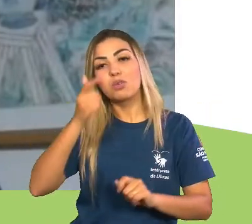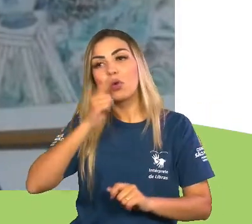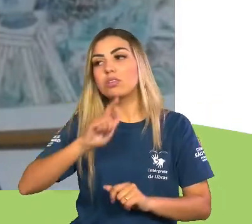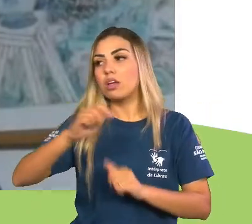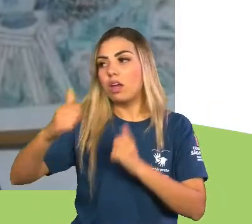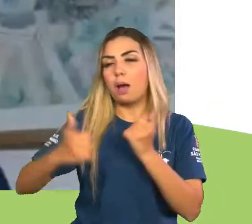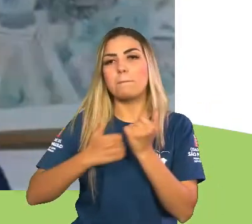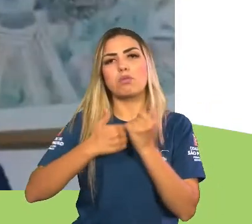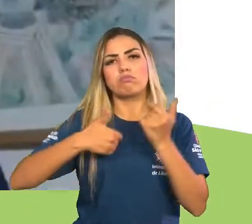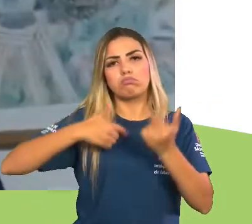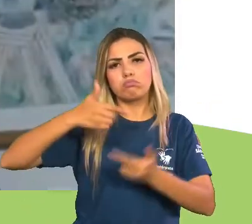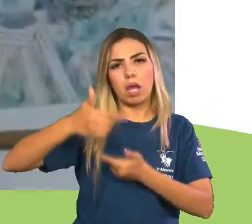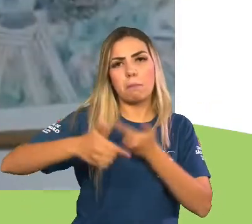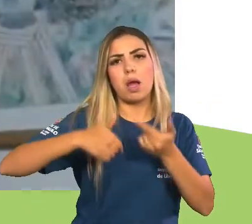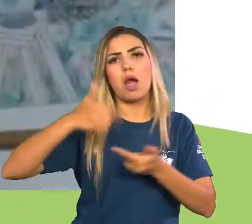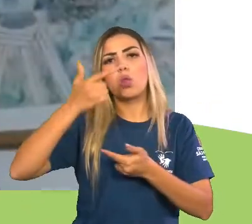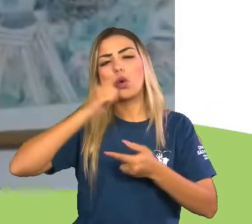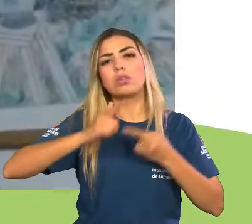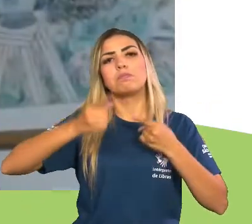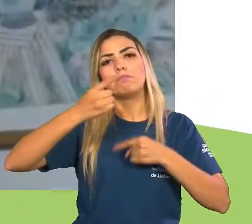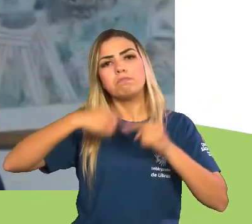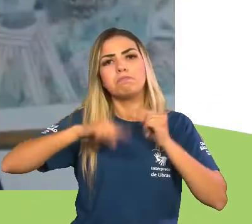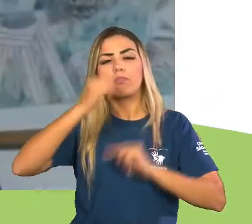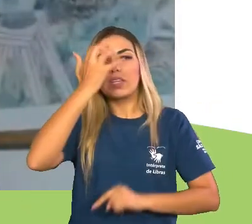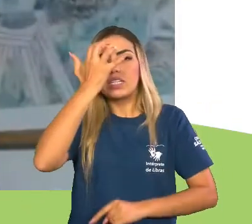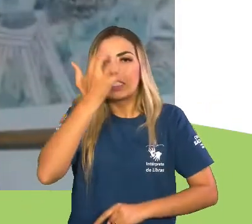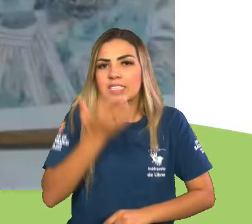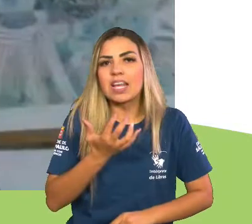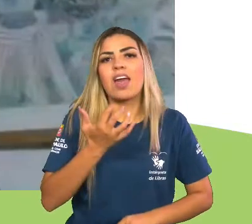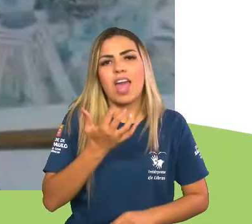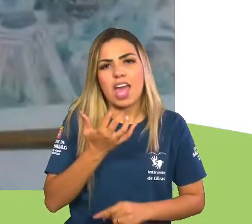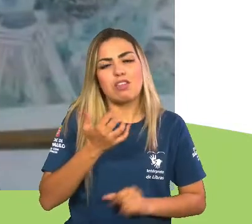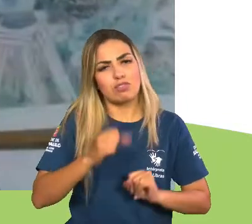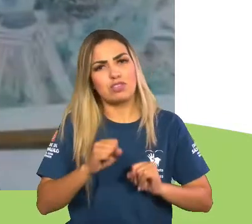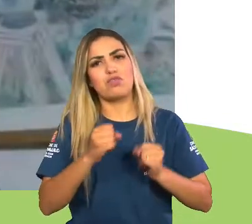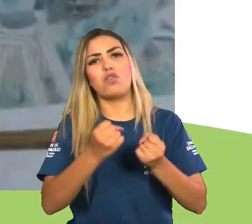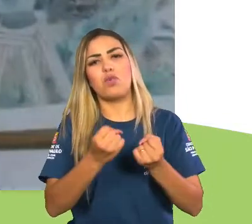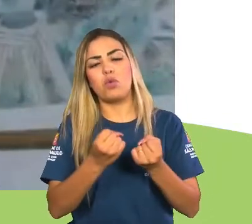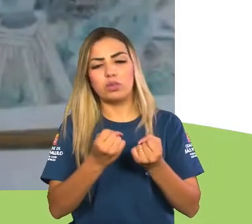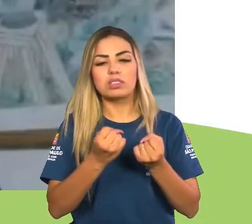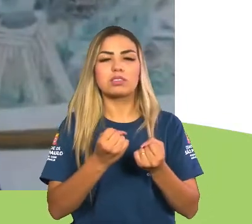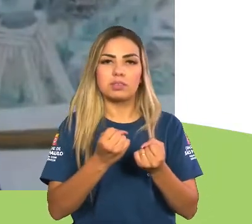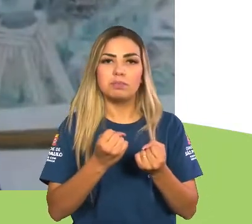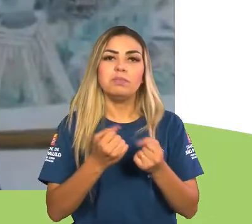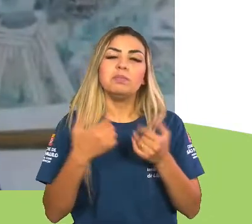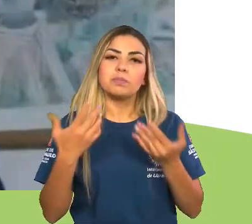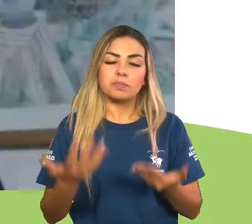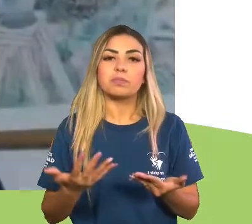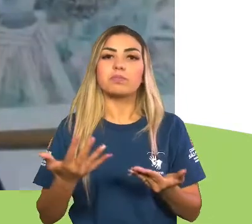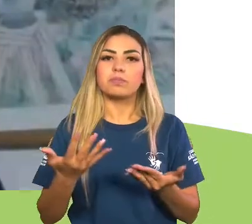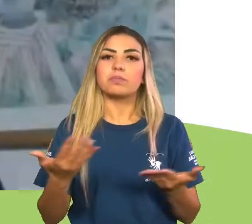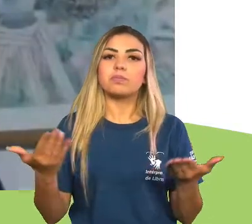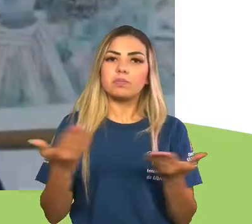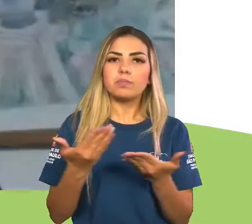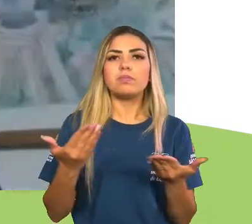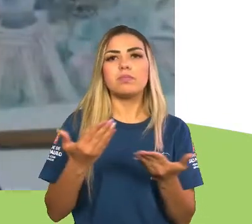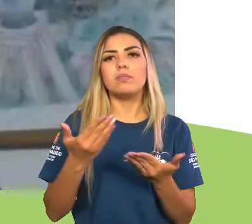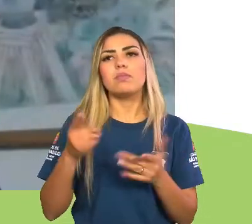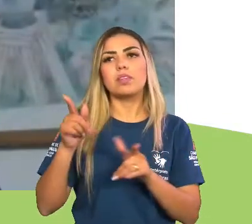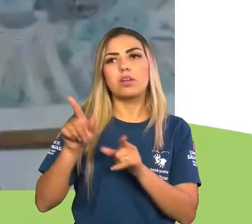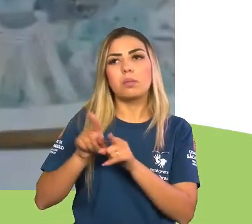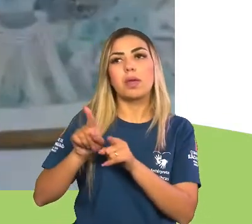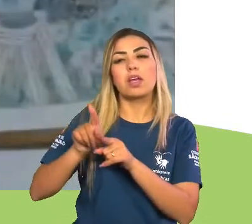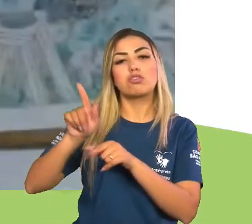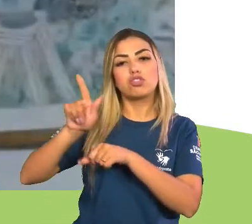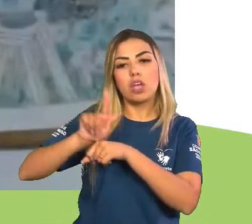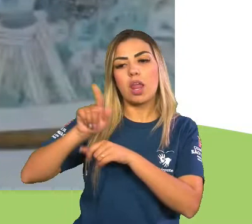pudesse desempenhar o meu trabalho de maneira séria, de maneira dedicada, né? Então, eu aqui, por exemplo, como gerente geral, represento